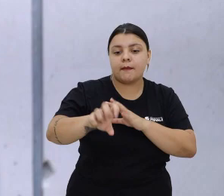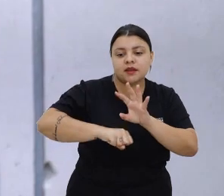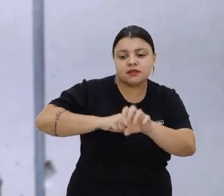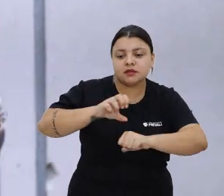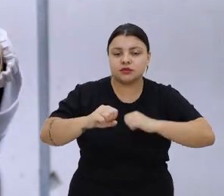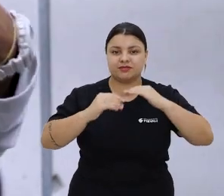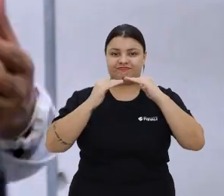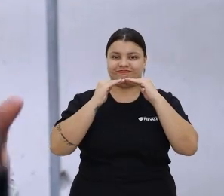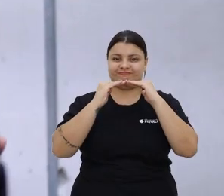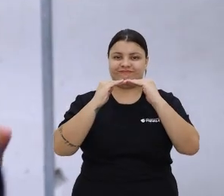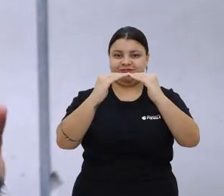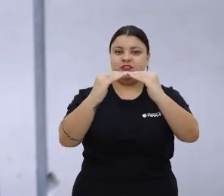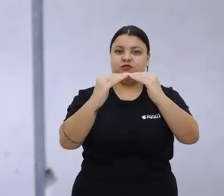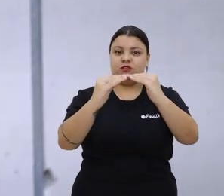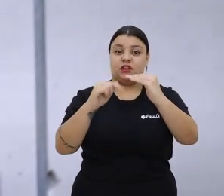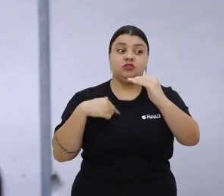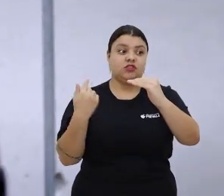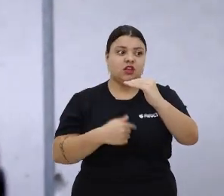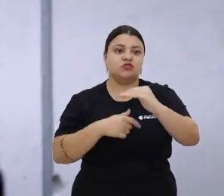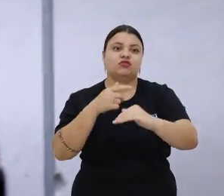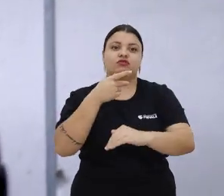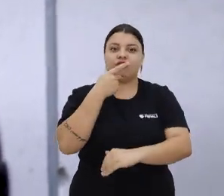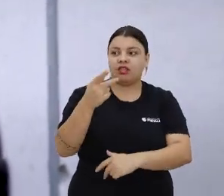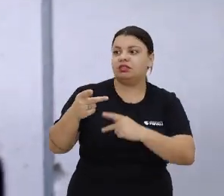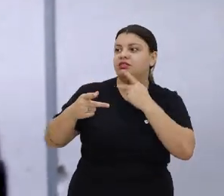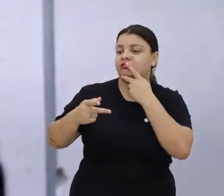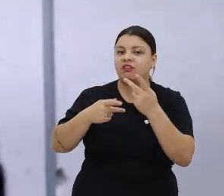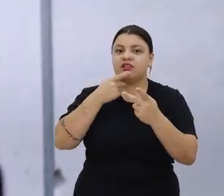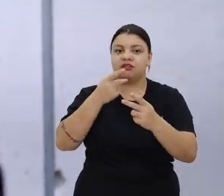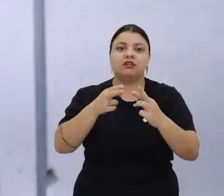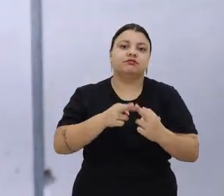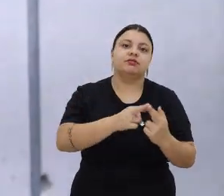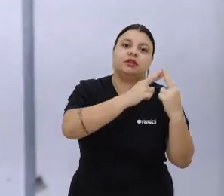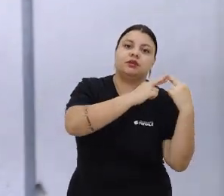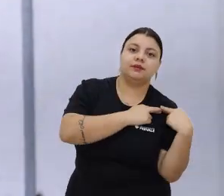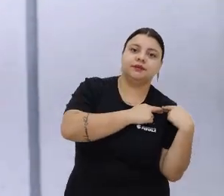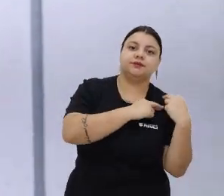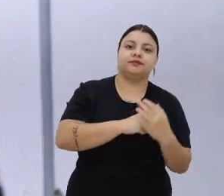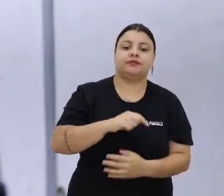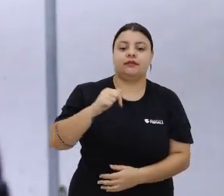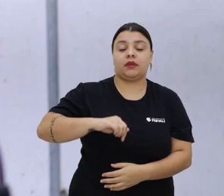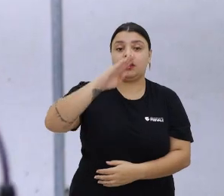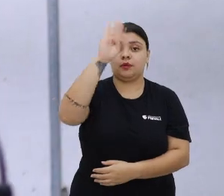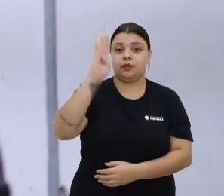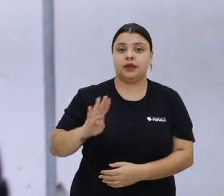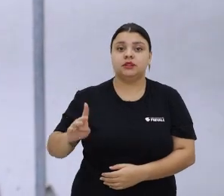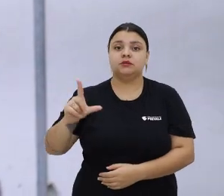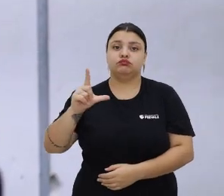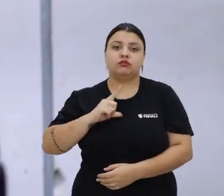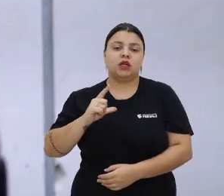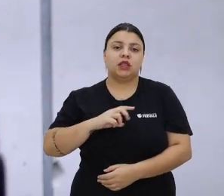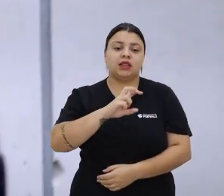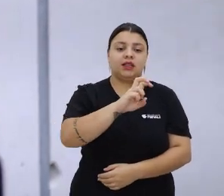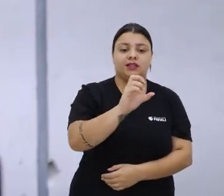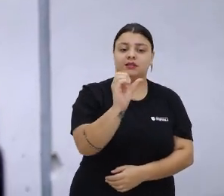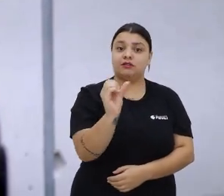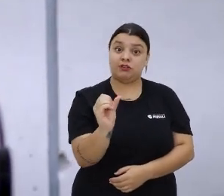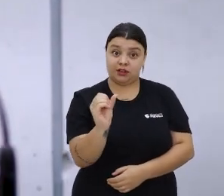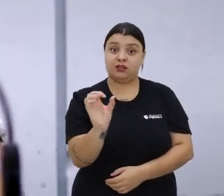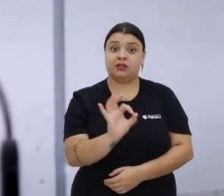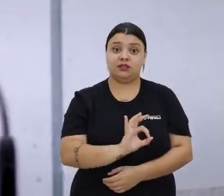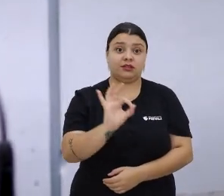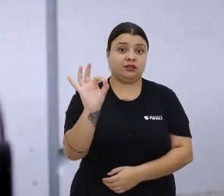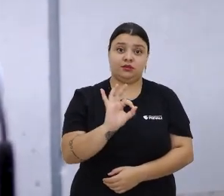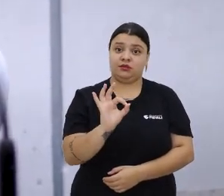que a gente tanto fala em termos de representatividade. O Brasil é um país que tem uma autodeclaração de 56%. Parece que no